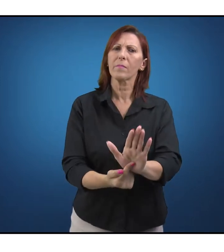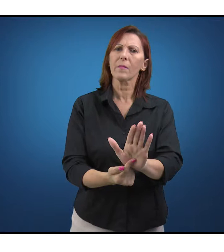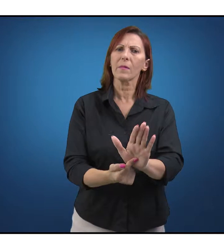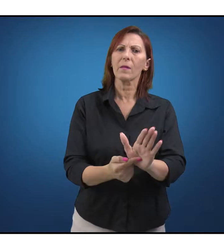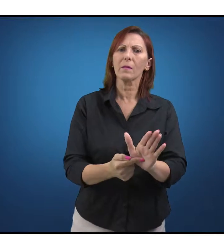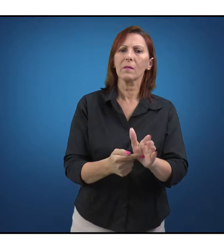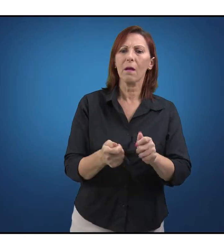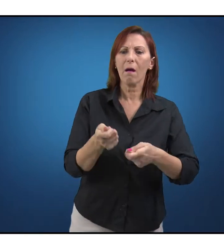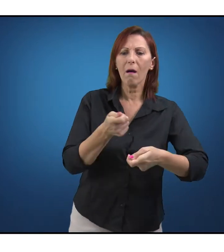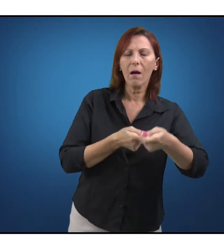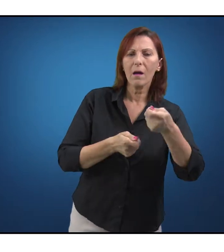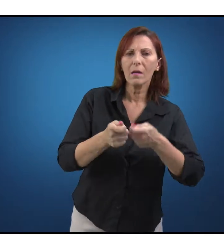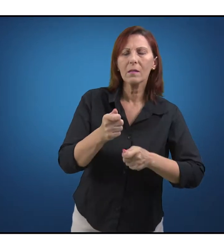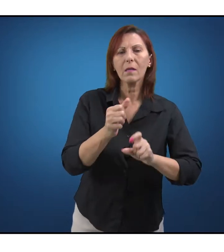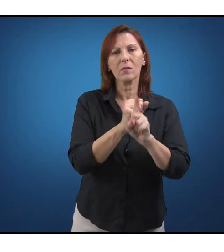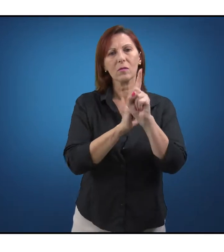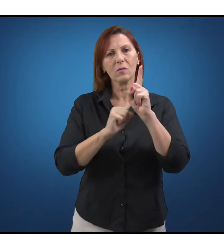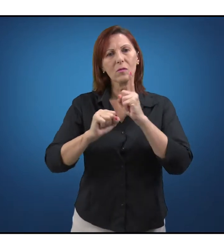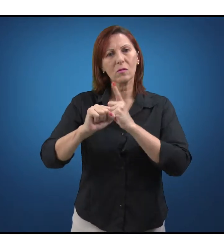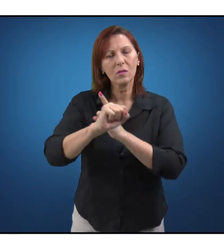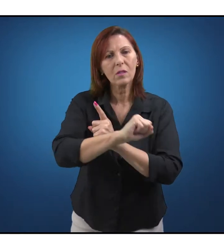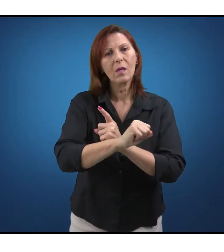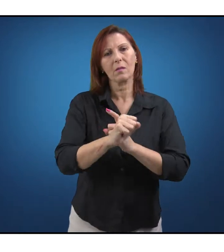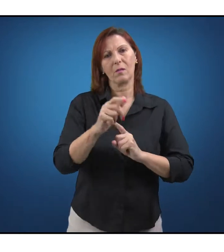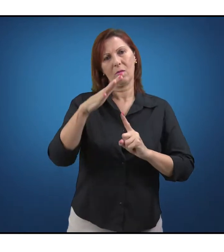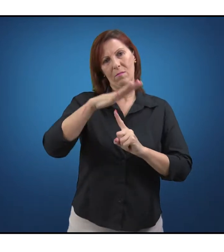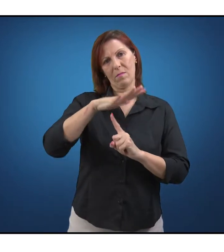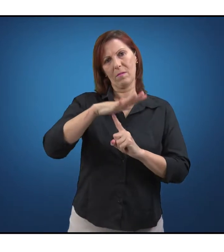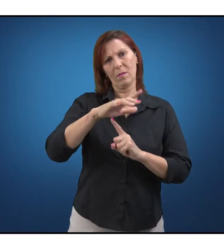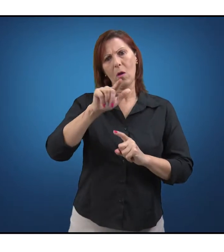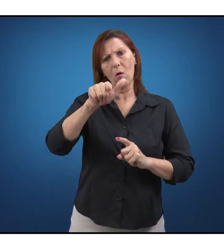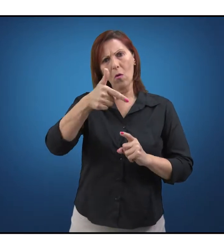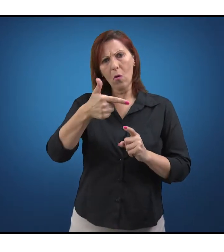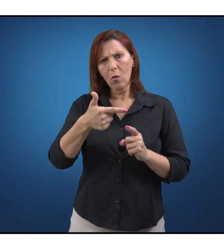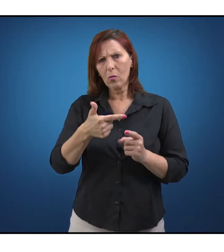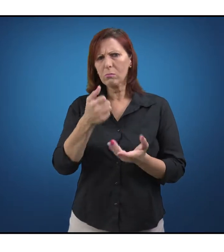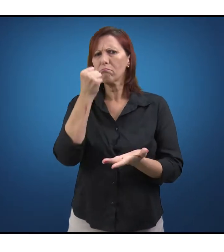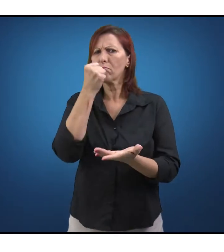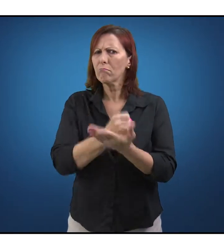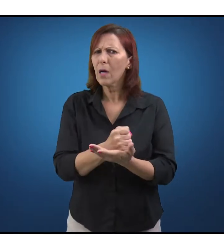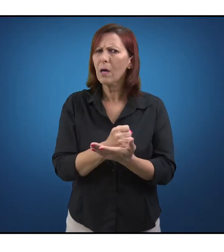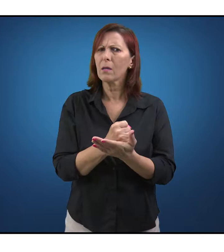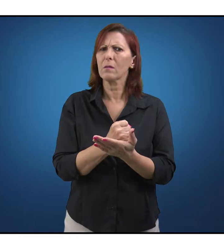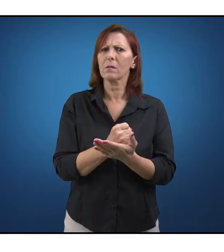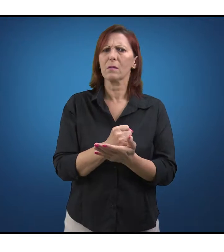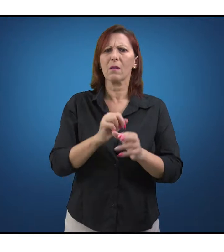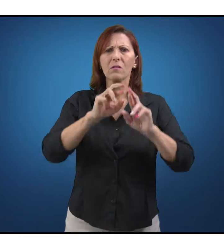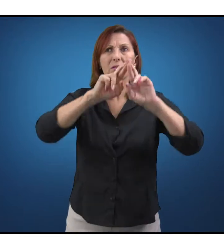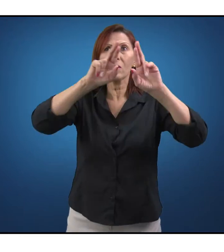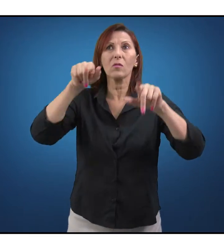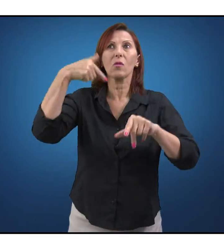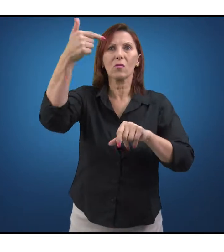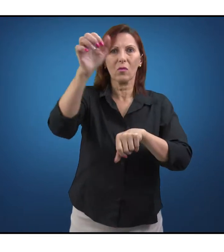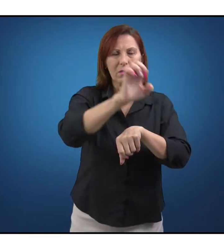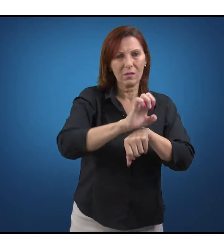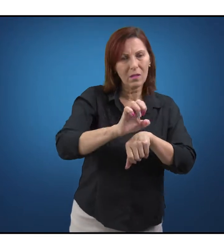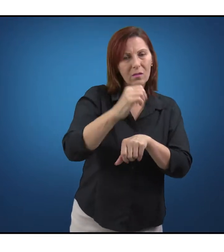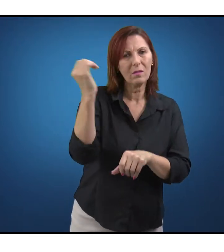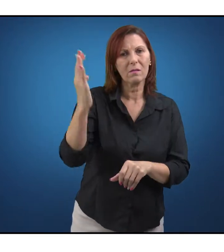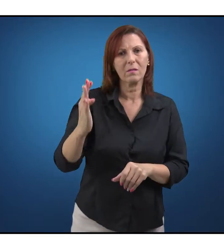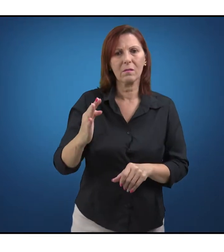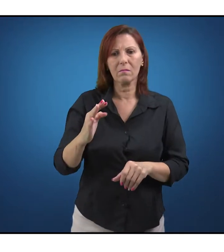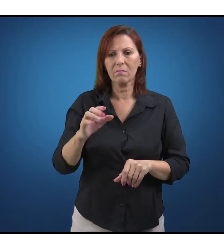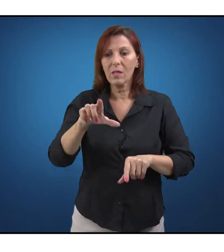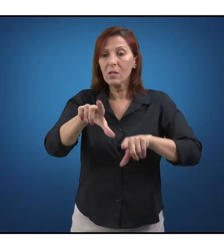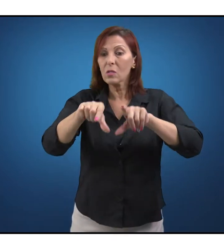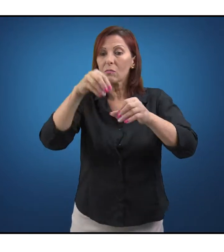conduzir a sociedade educacional no Paraná. Um outro grande marco que nos diferencia dos demais estados do Brasil é o processo de eleição